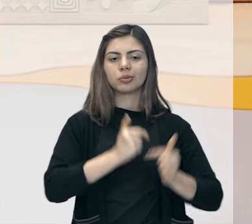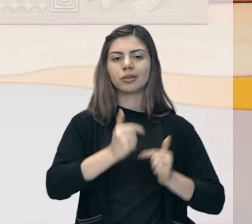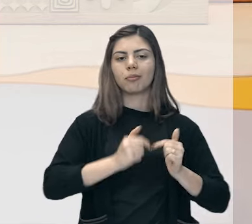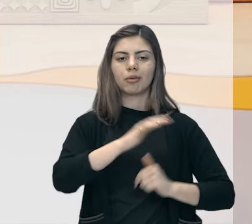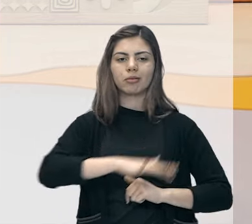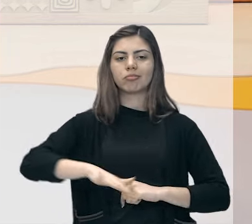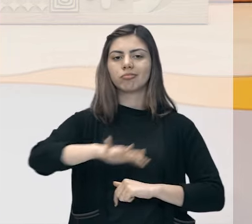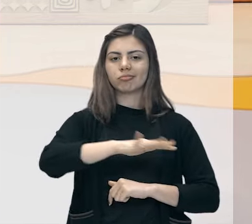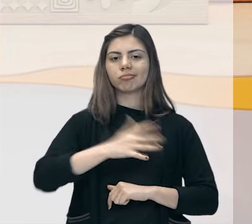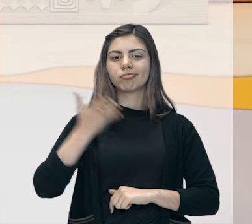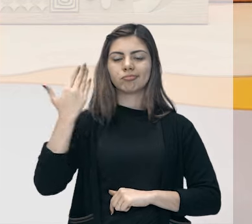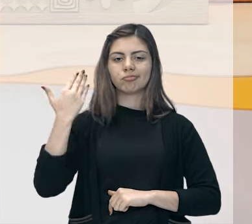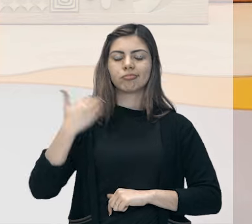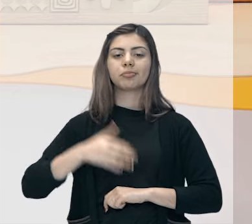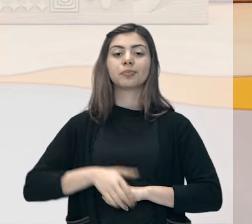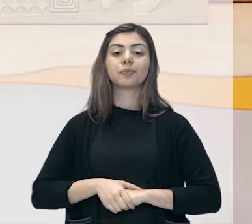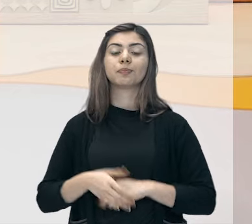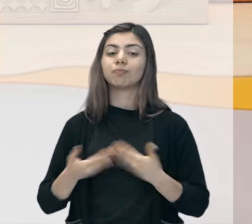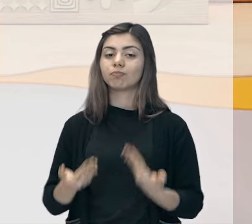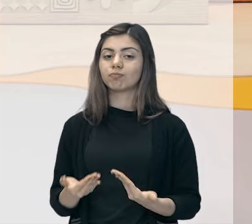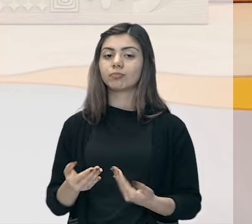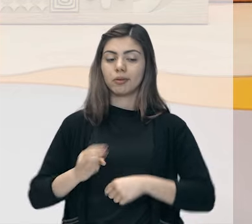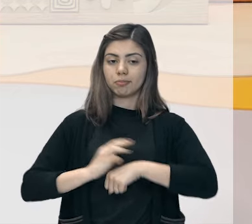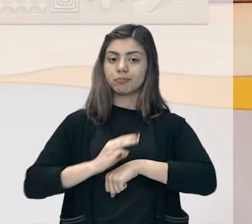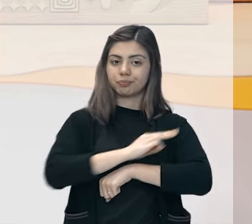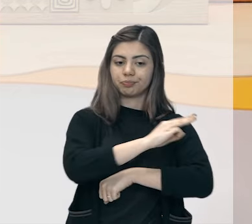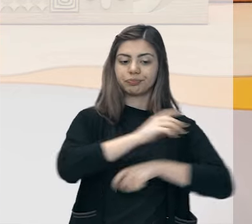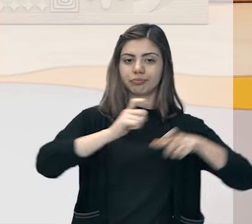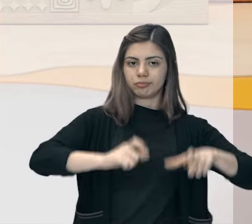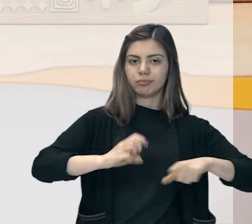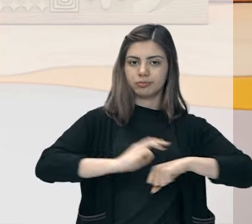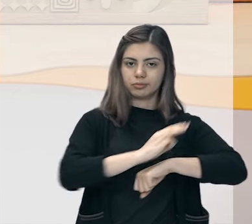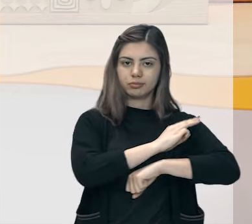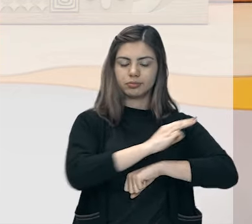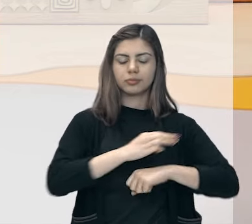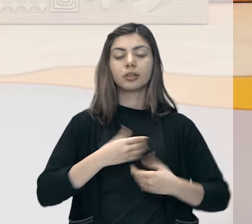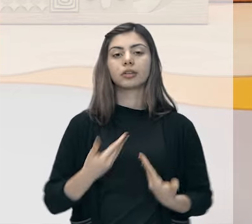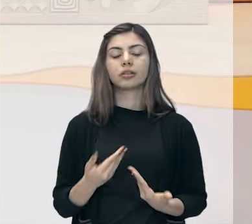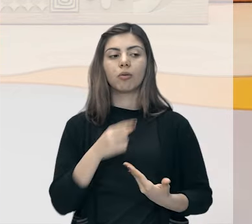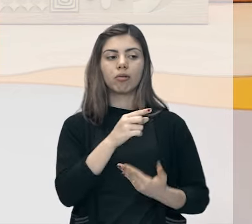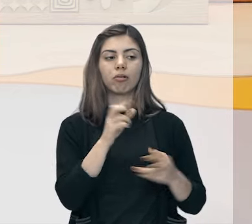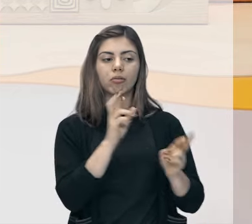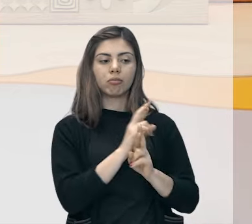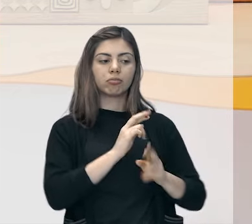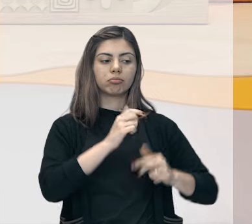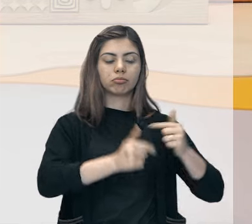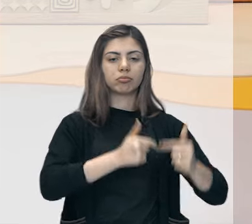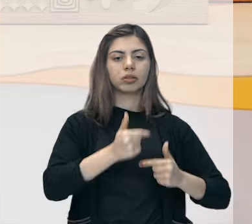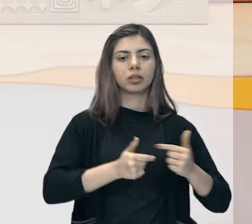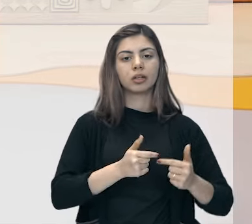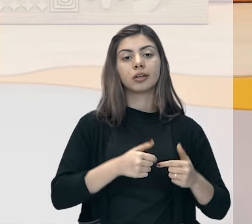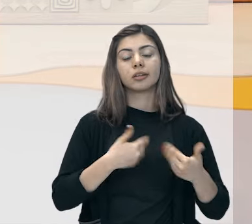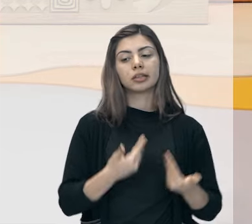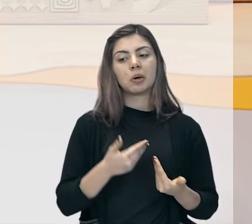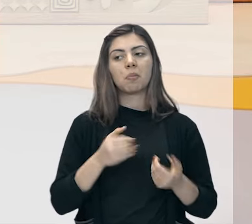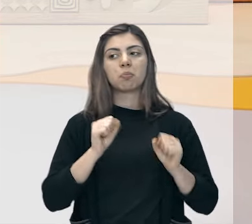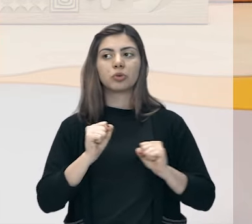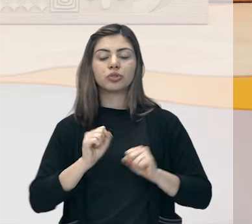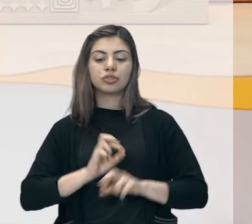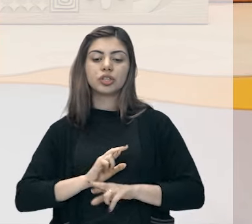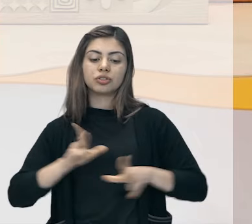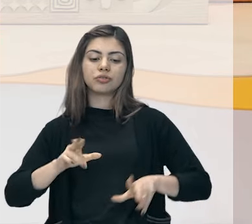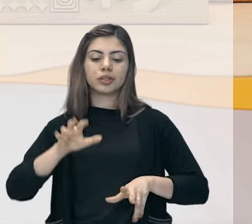região, tá? E essas relações na Mesopotâmia. E essas relações de trabalho variavam de acordo com a região,